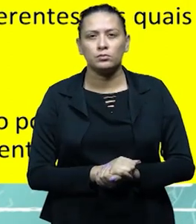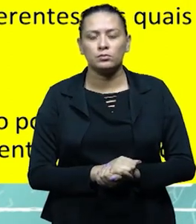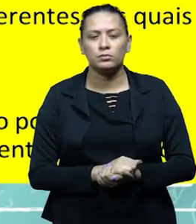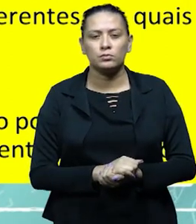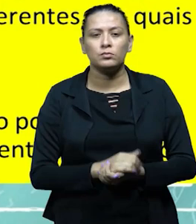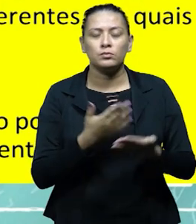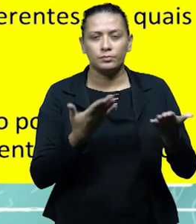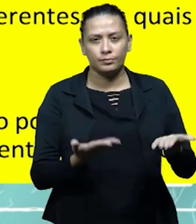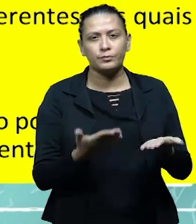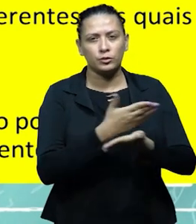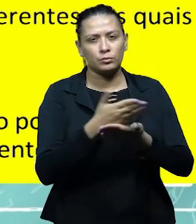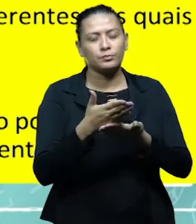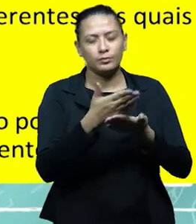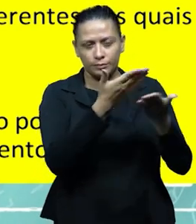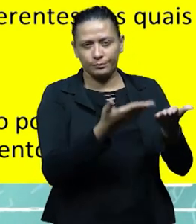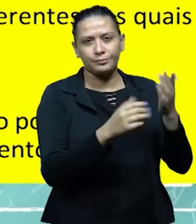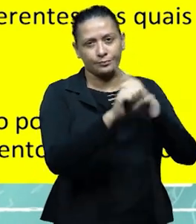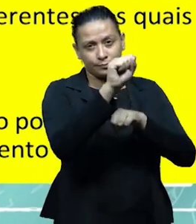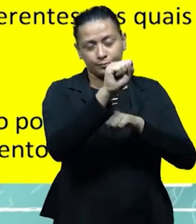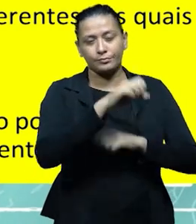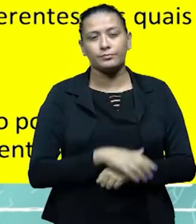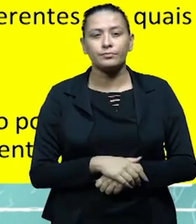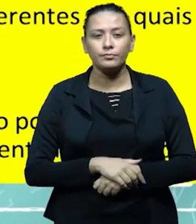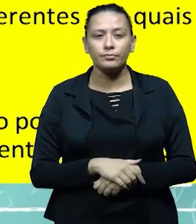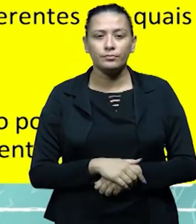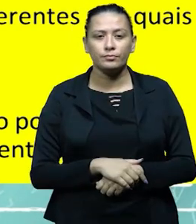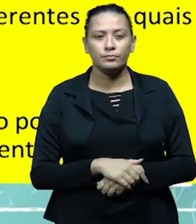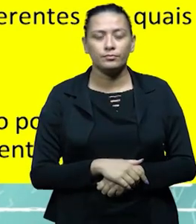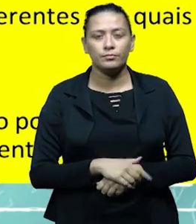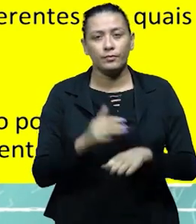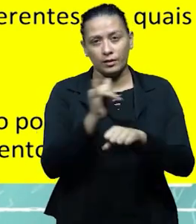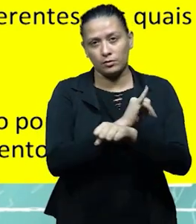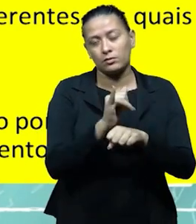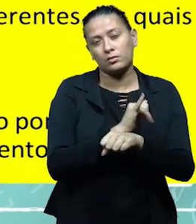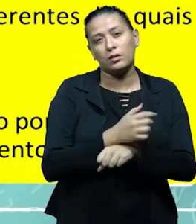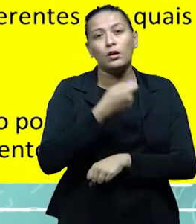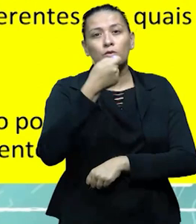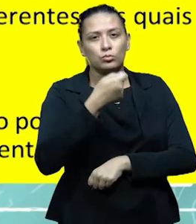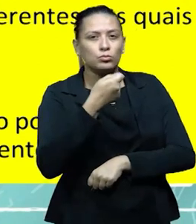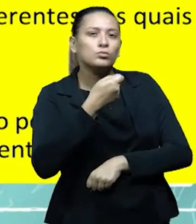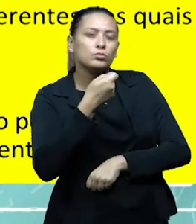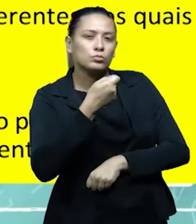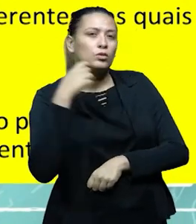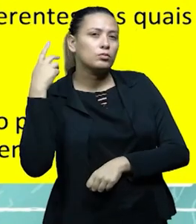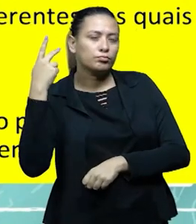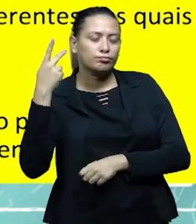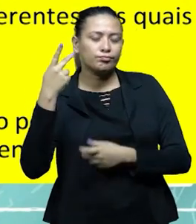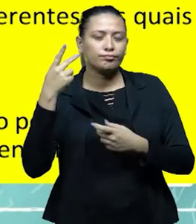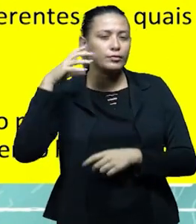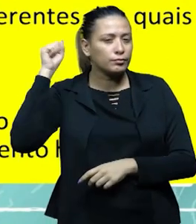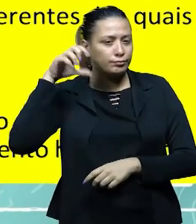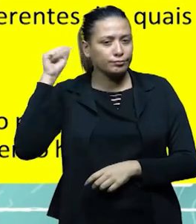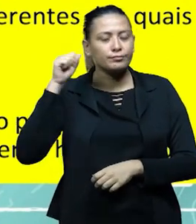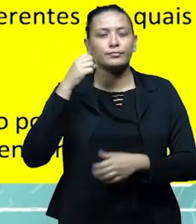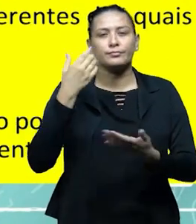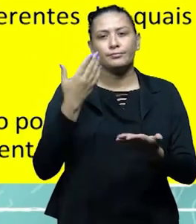já que foi a parte dois então na oito nós vimos uma estratégia que foi a de escutar podcasts e aulas online